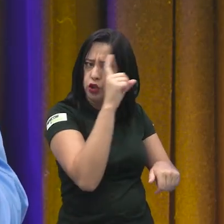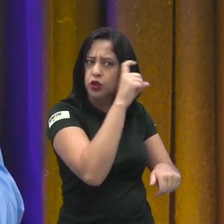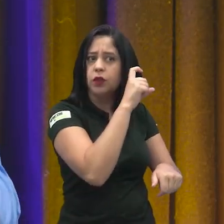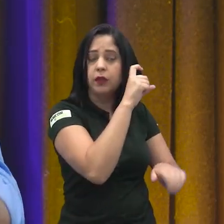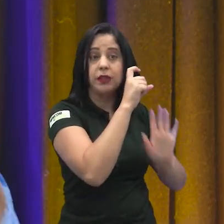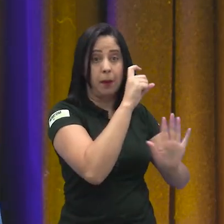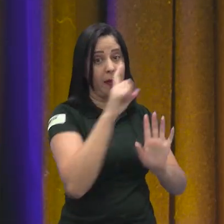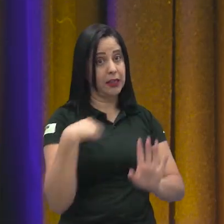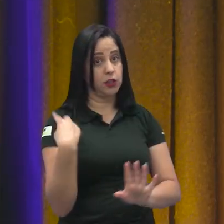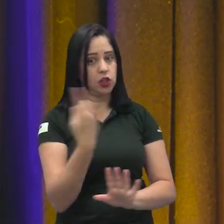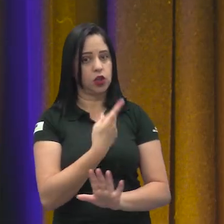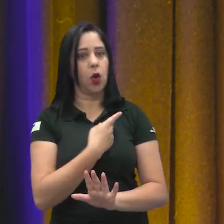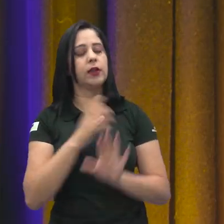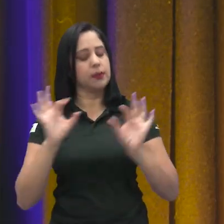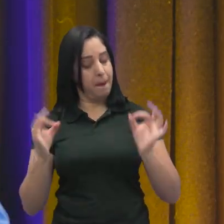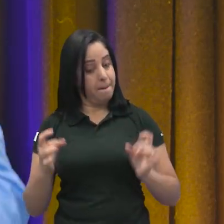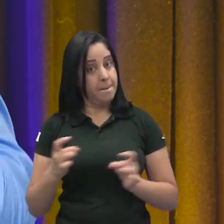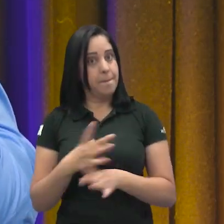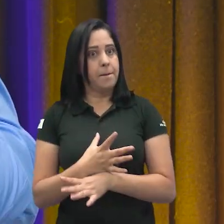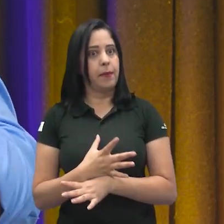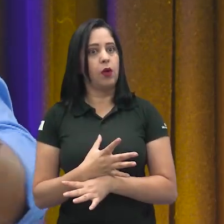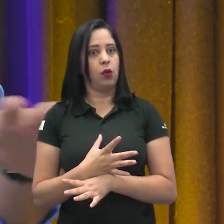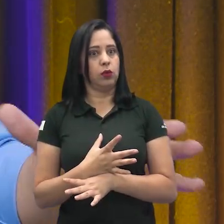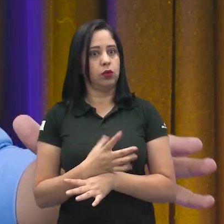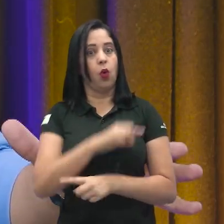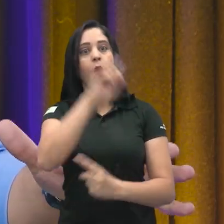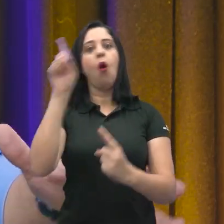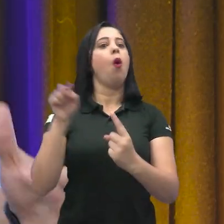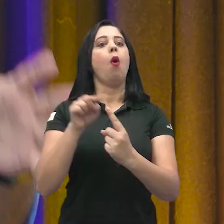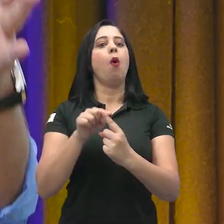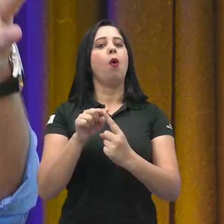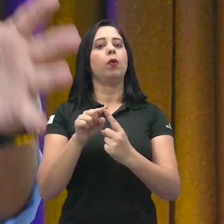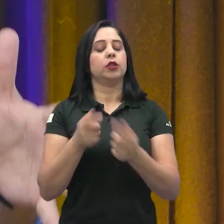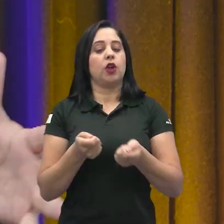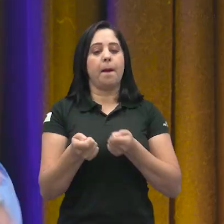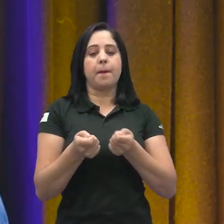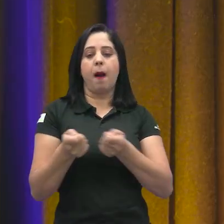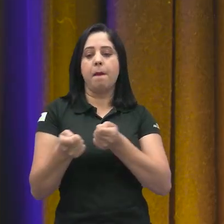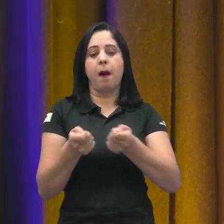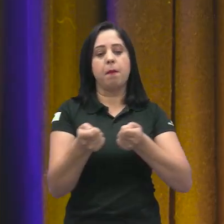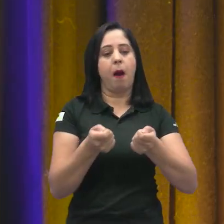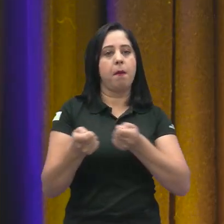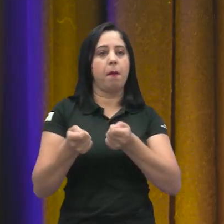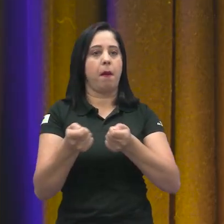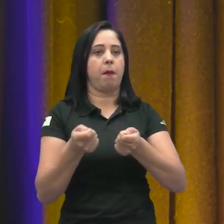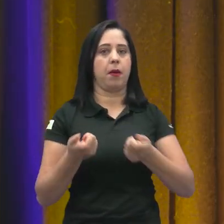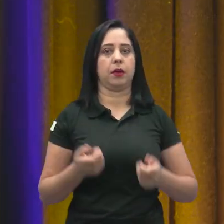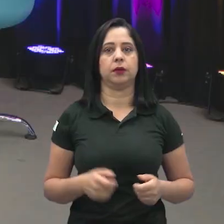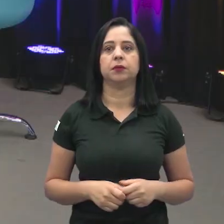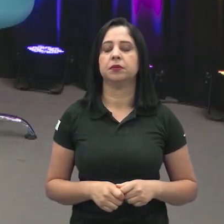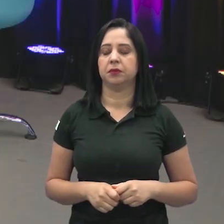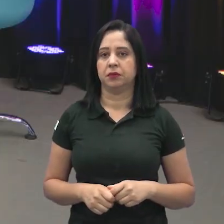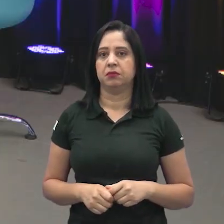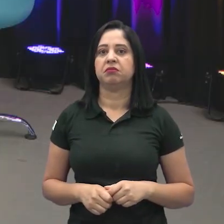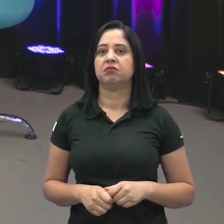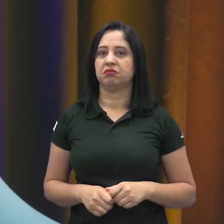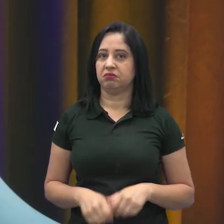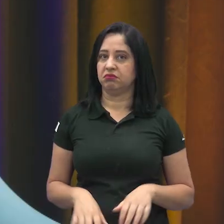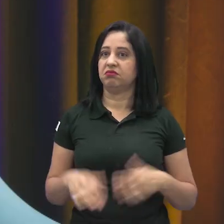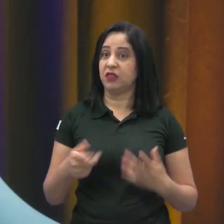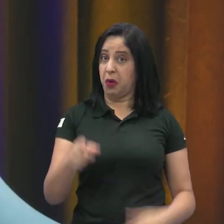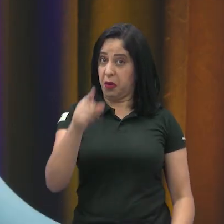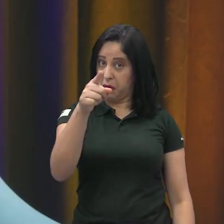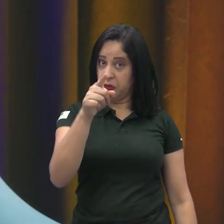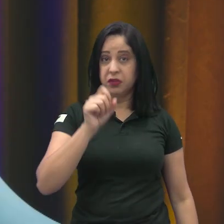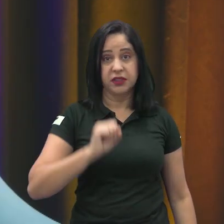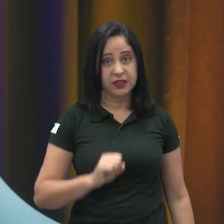muito preparados tecnicamente para manter a equipe estável e mantendo a situação sob controle. Muito bem, então isso é um convite para